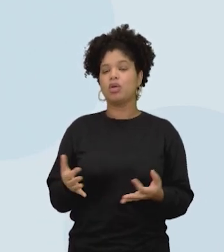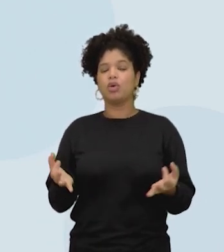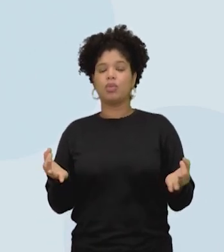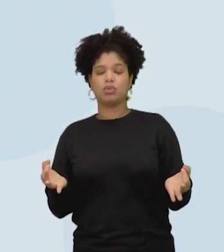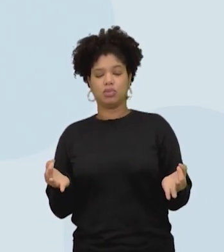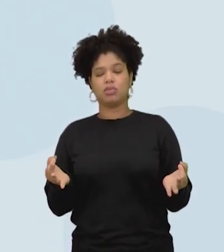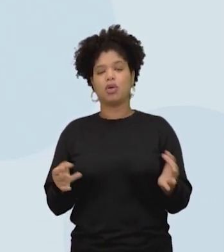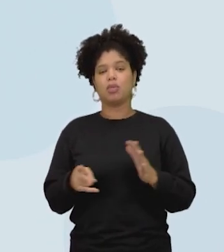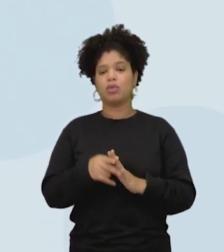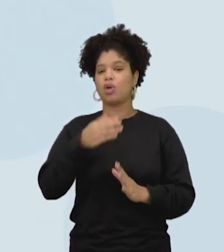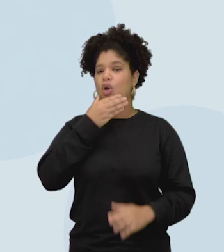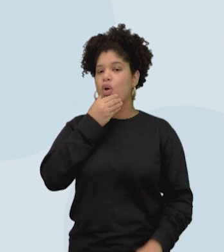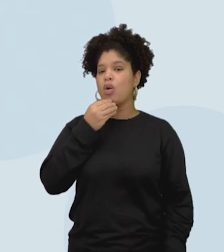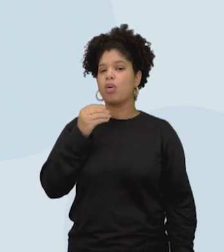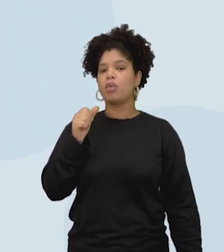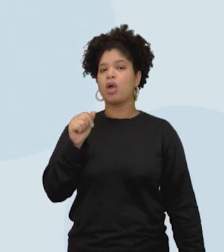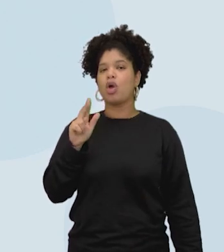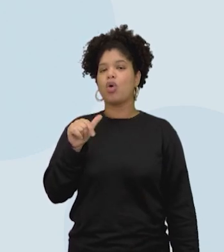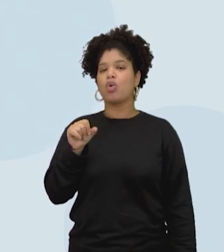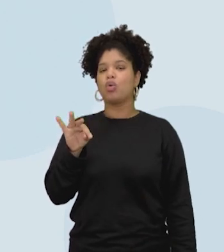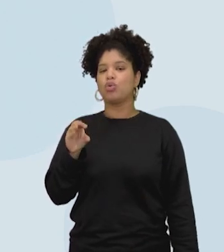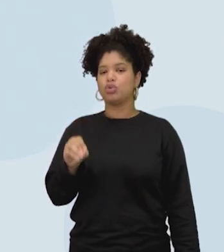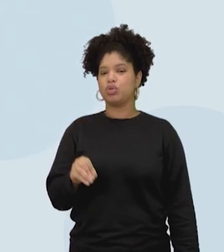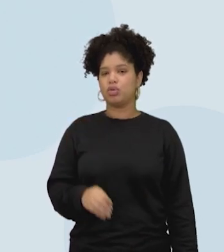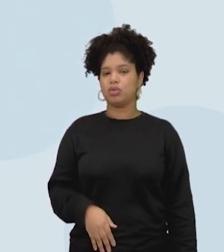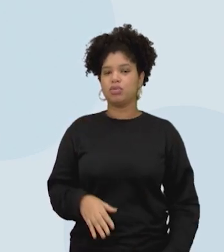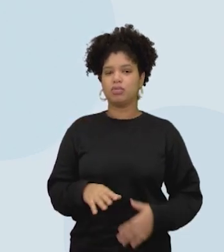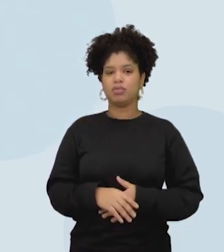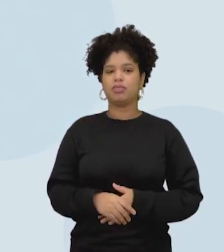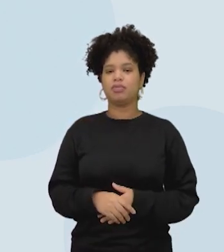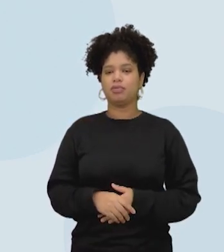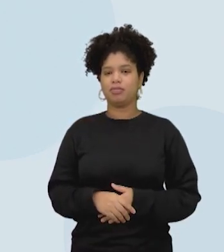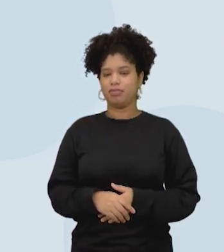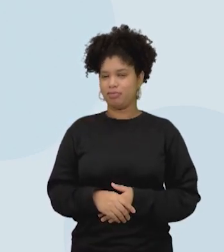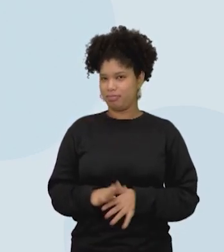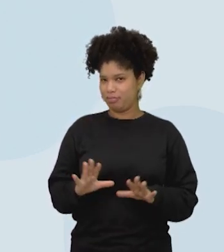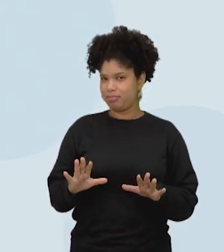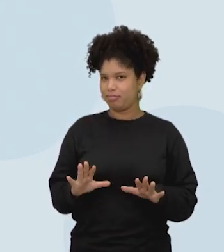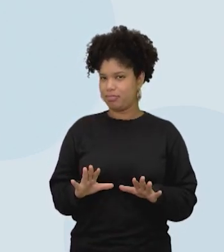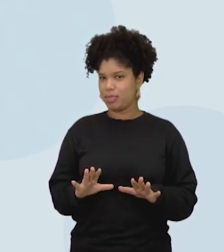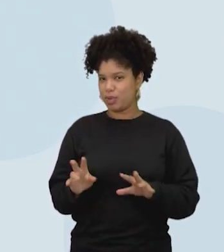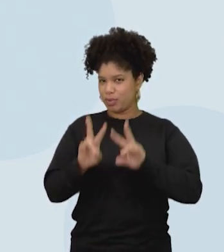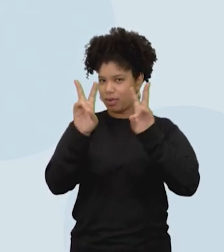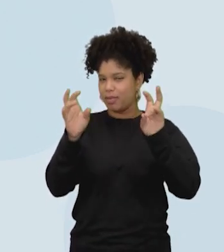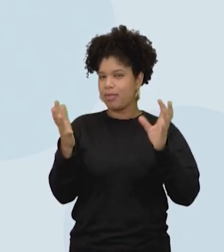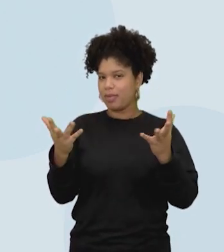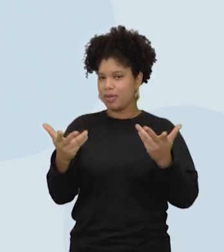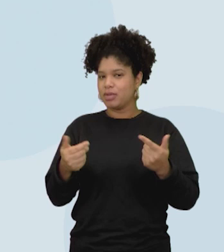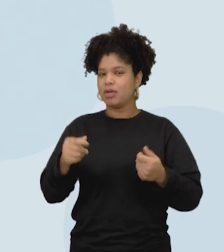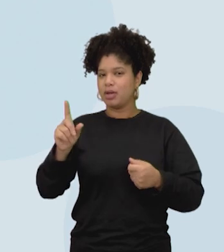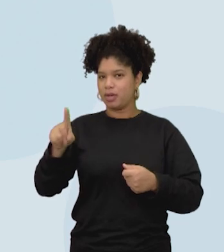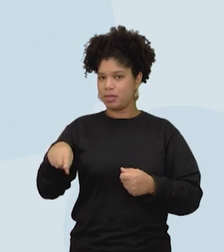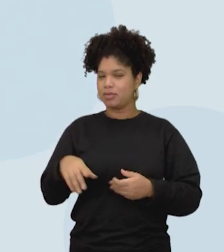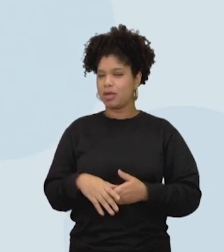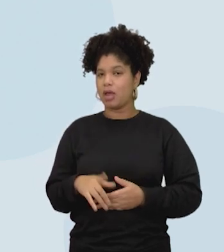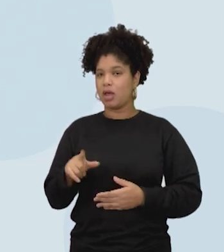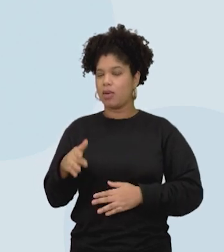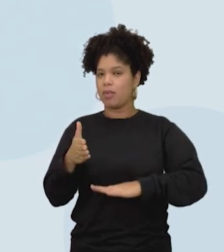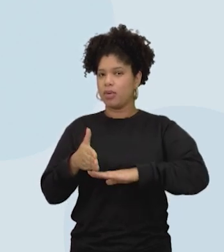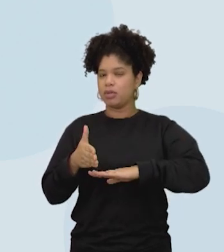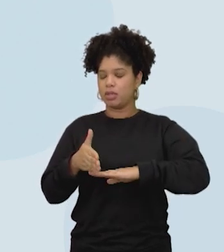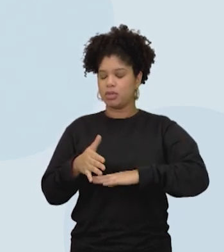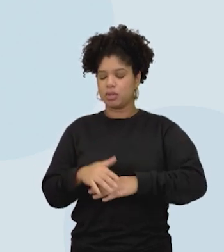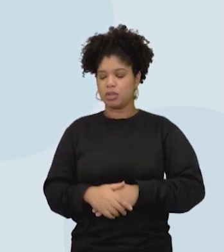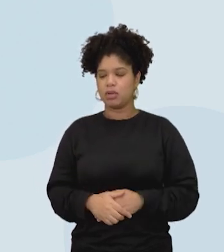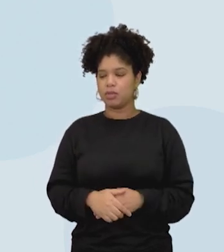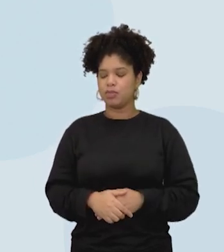dos Anjos. Tome, doutor. Vamos só fluir. Budismo moderno de Augusto dos Anjos. O título já é maravilhoso, né? Budismo moderno.